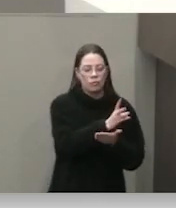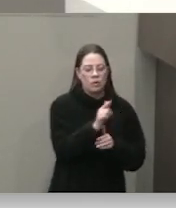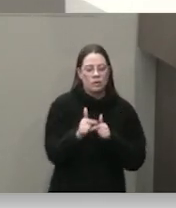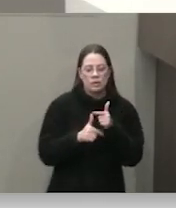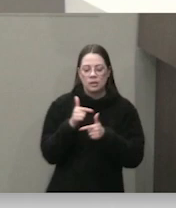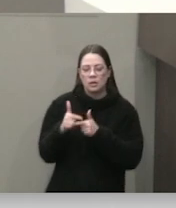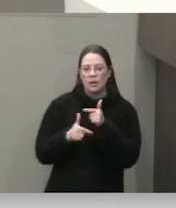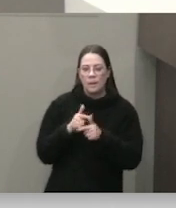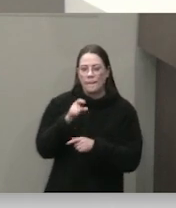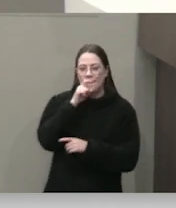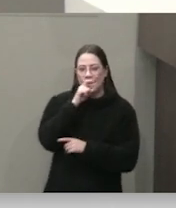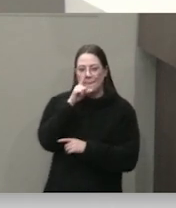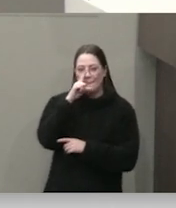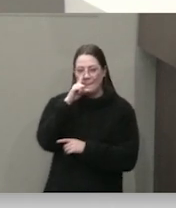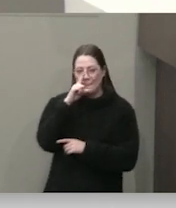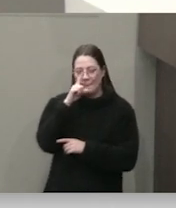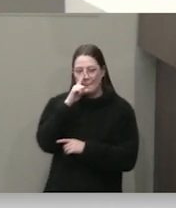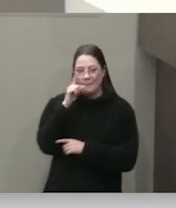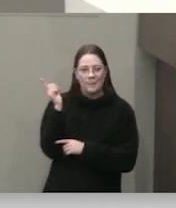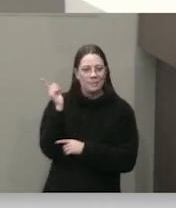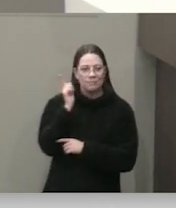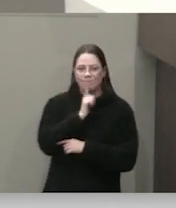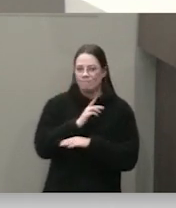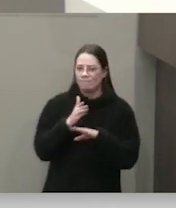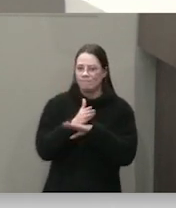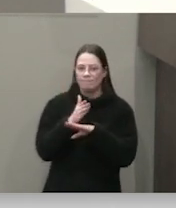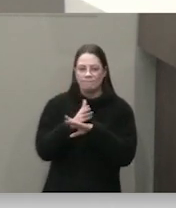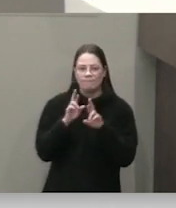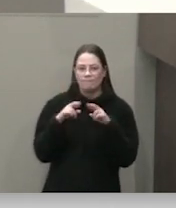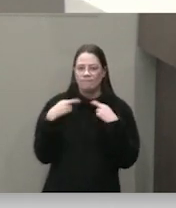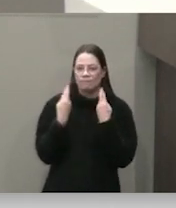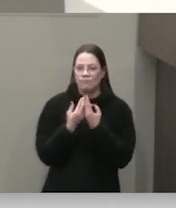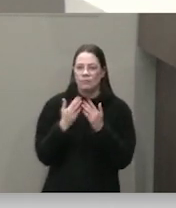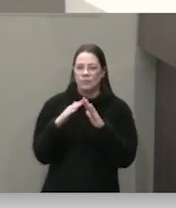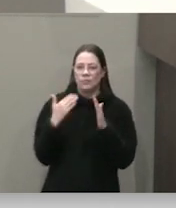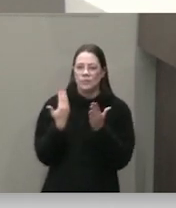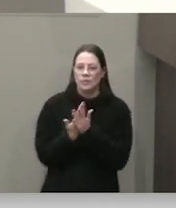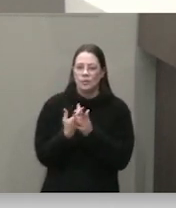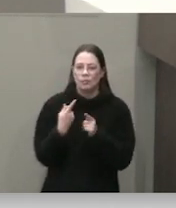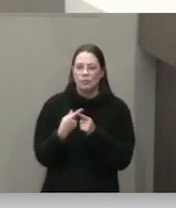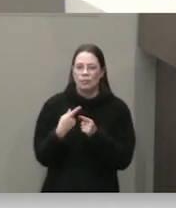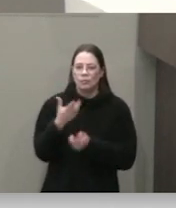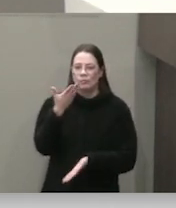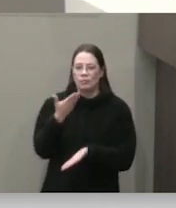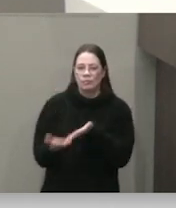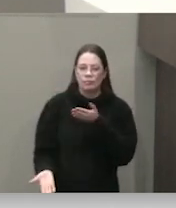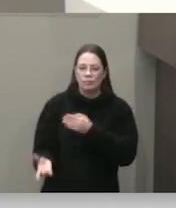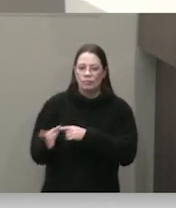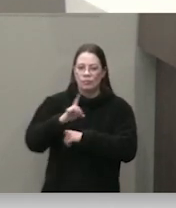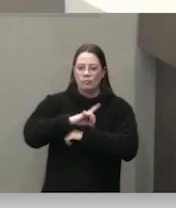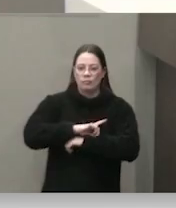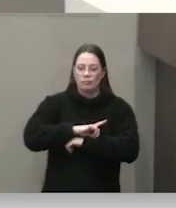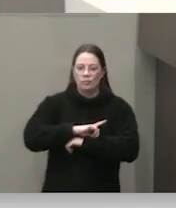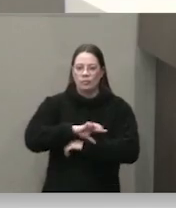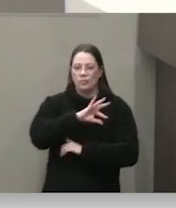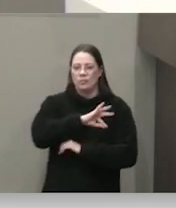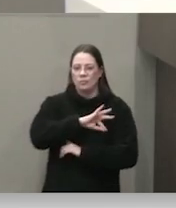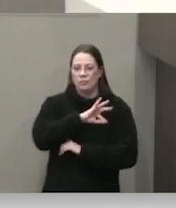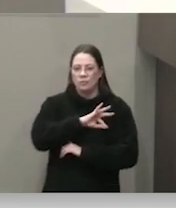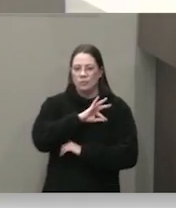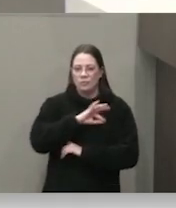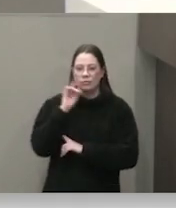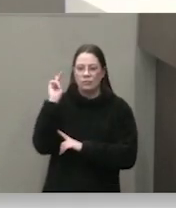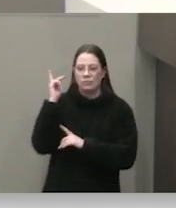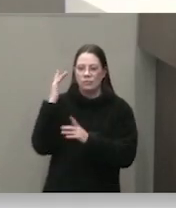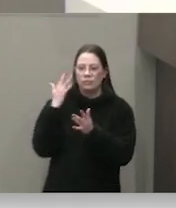emprego. Pais que lamentam não conseguir participar de uma reunião escolar porque isso significa perder um dia de salário. E